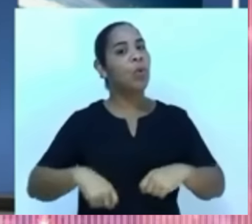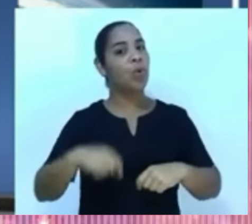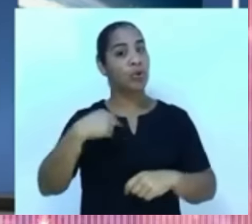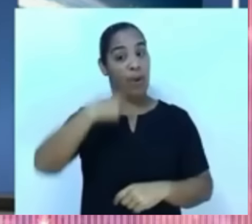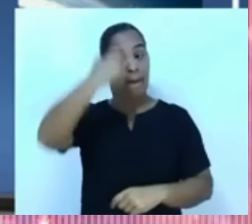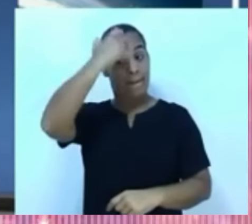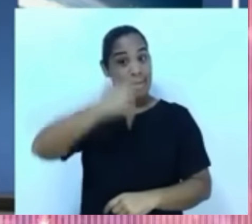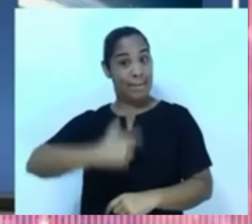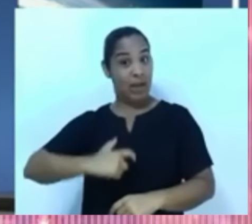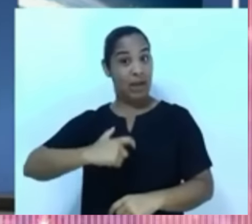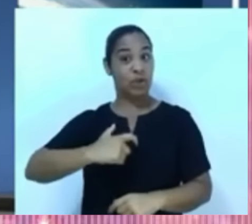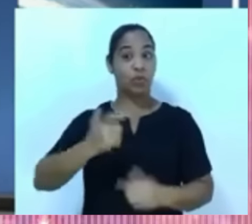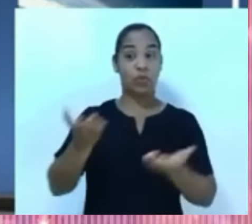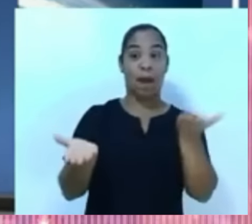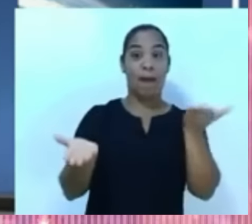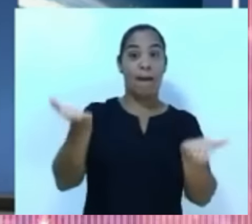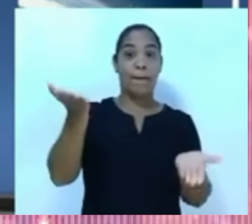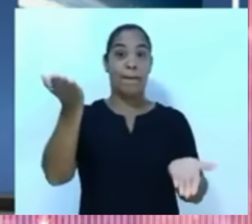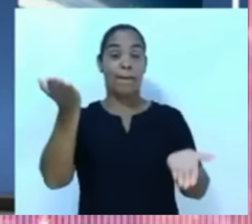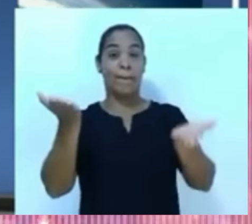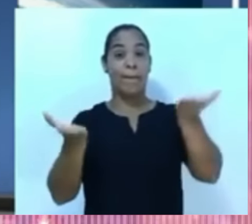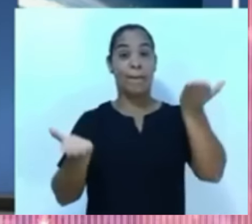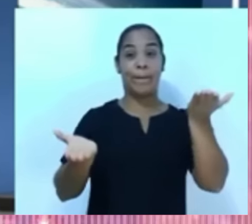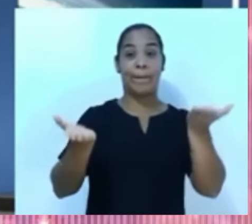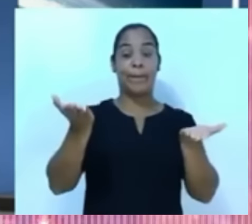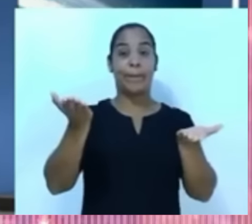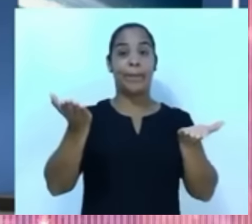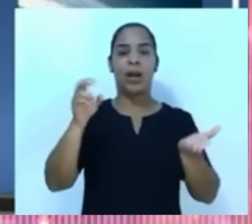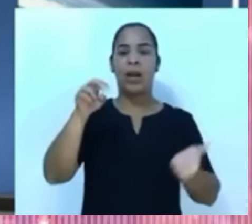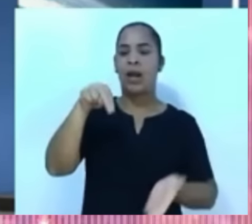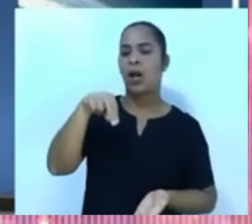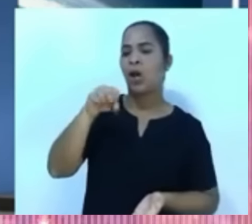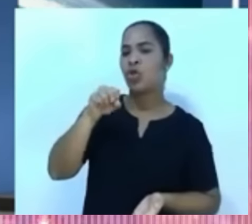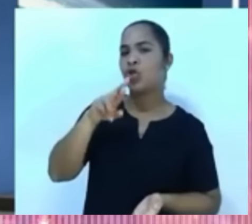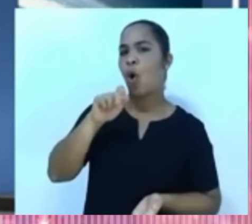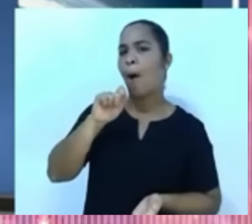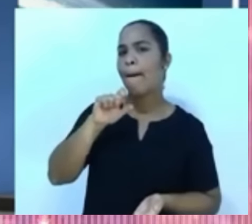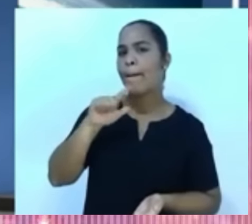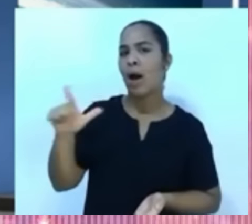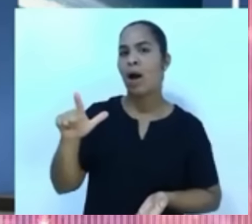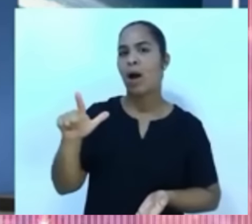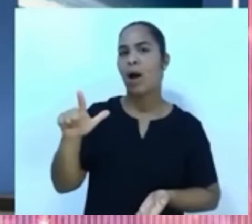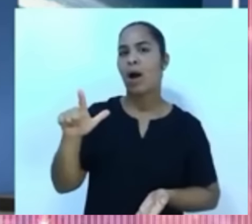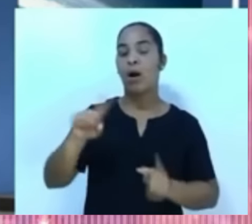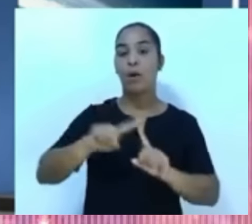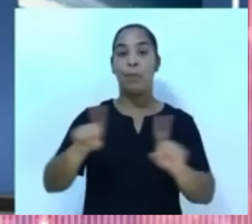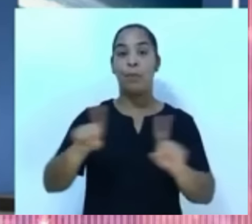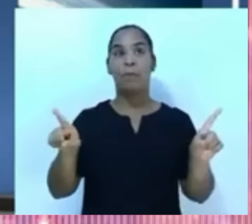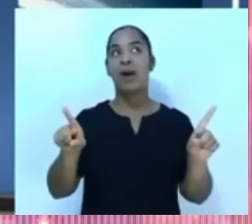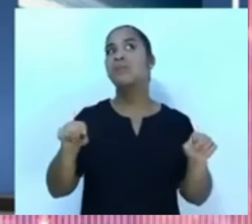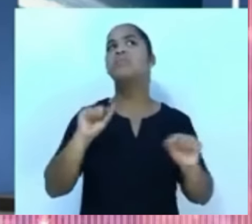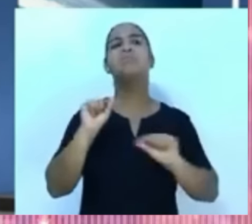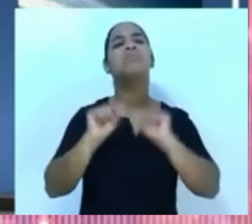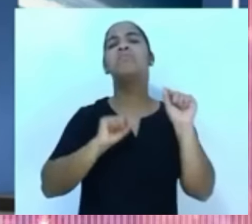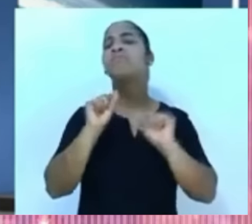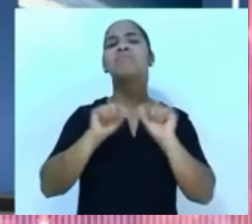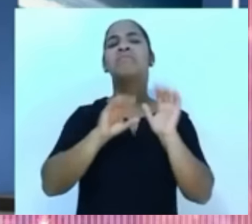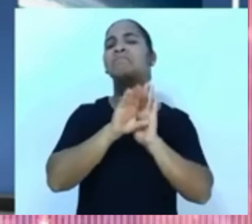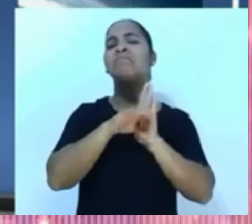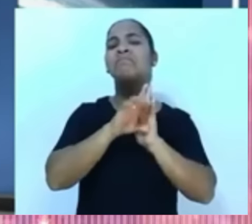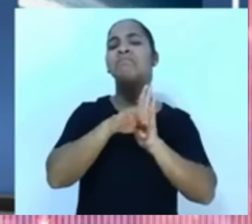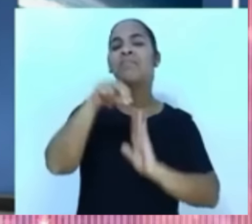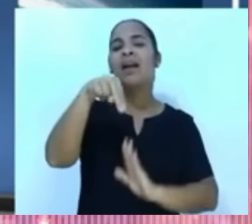desfruta de parâmetros de normalidade na mente e ele perguntou e o que é que é normal eu lhe respondi